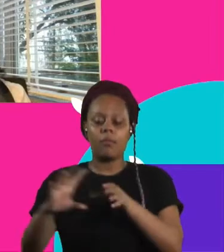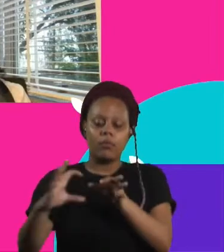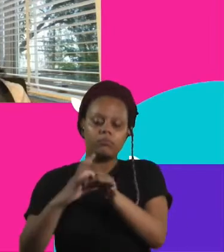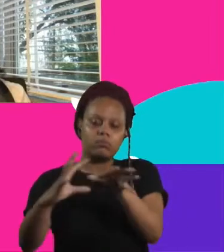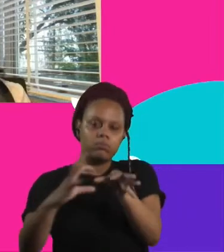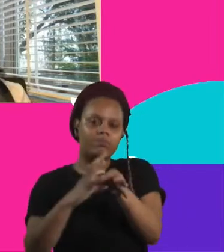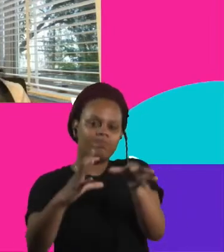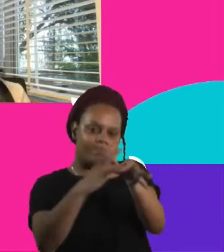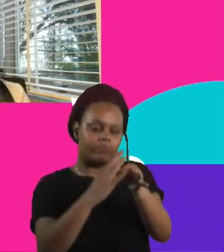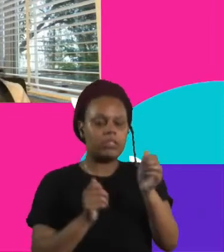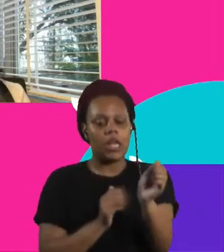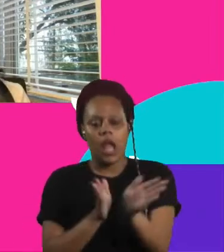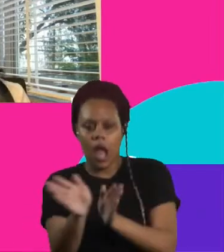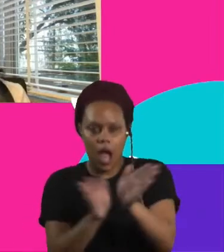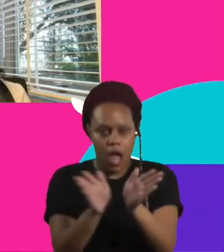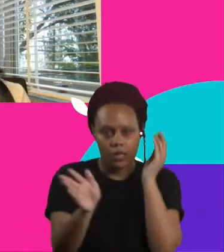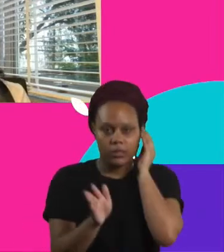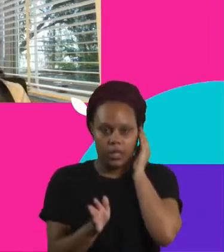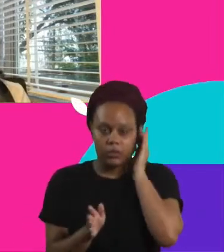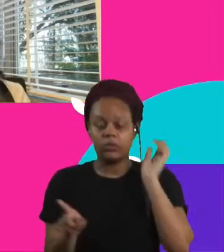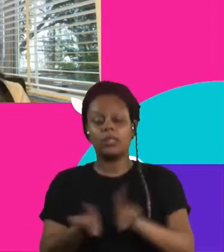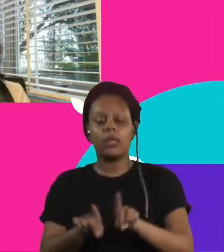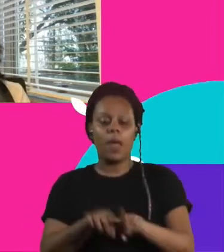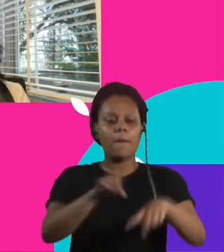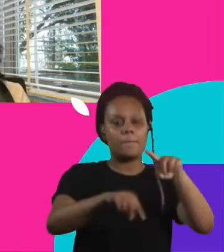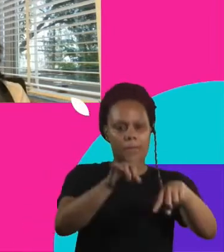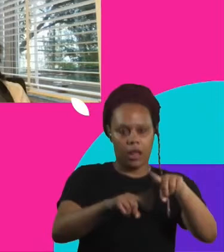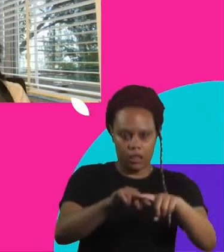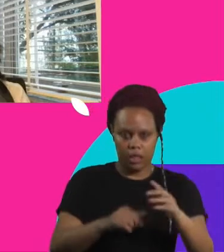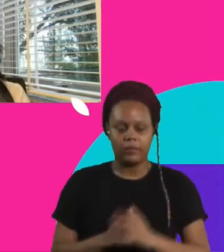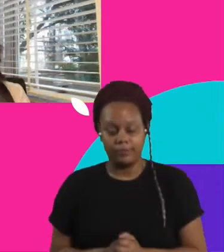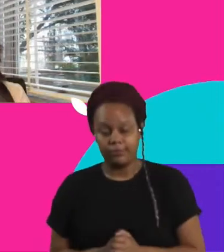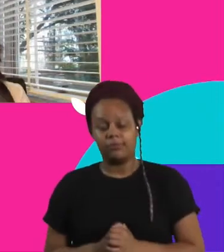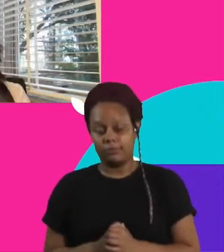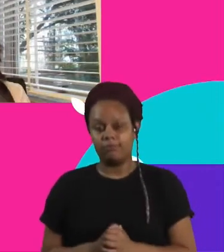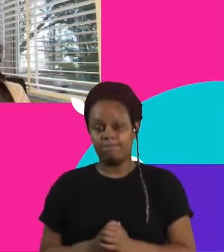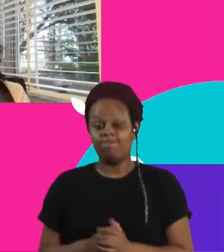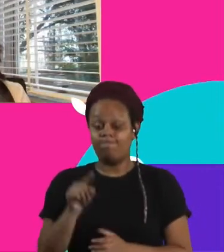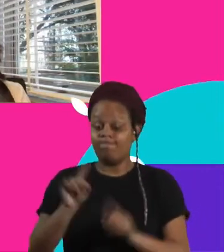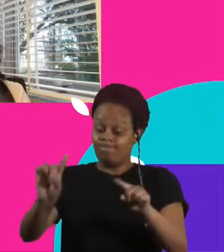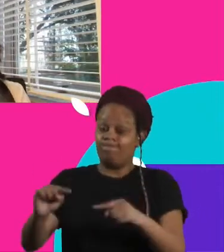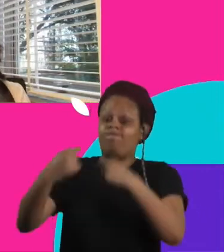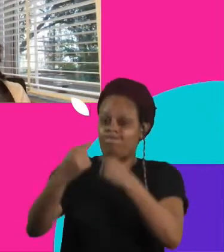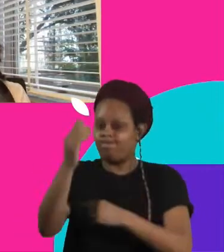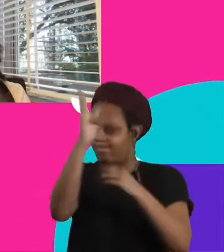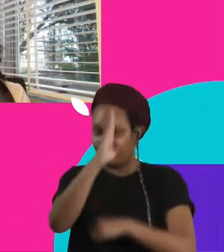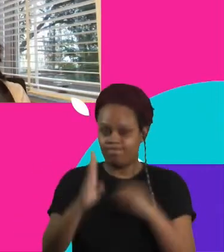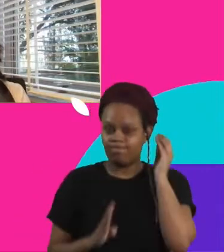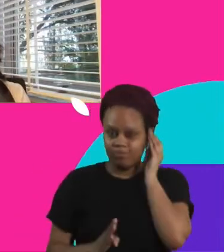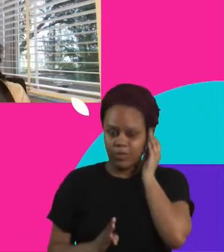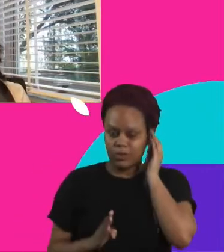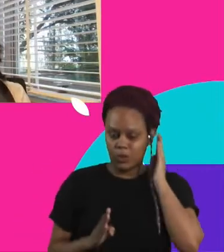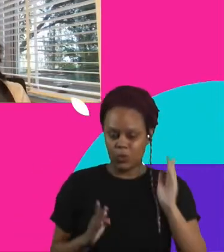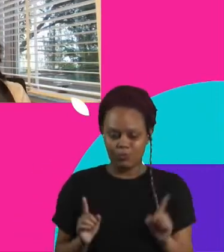e de acesso a dispositivo. Tudo isso forma um grande desafio que o Brasil vai ter que enfrentar num curto espaço